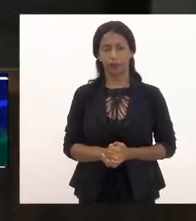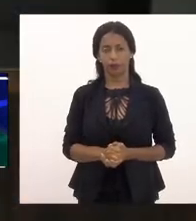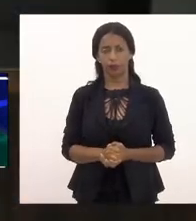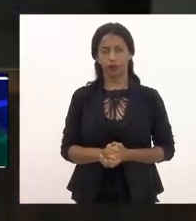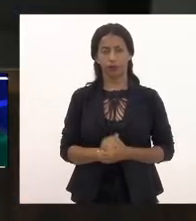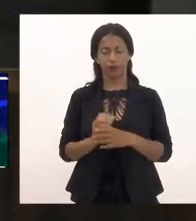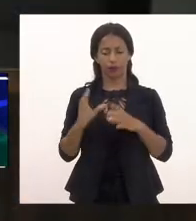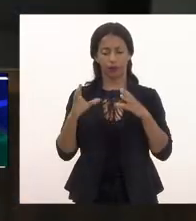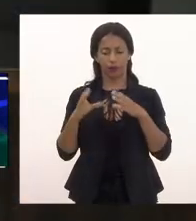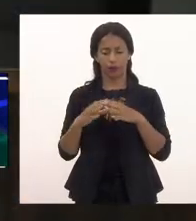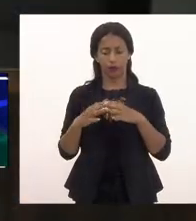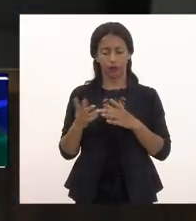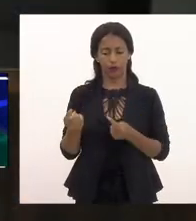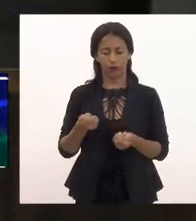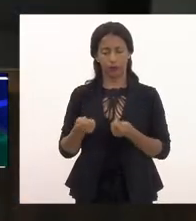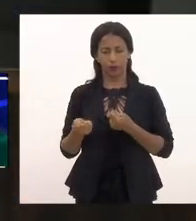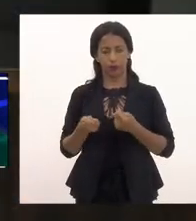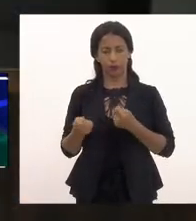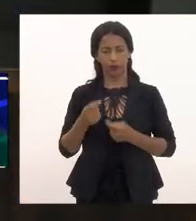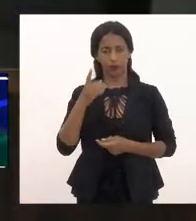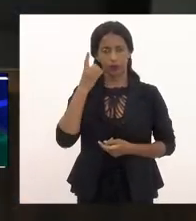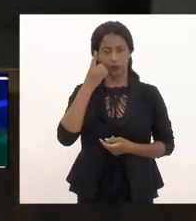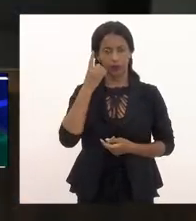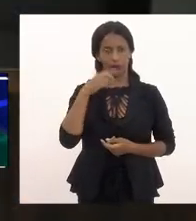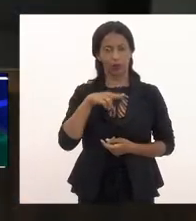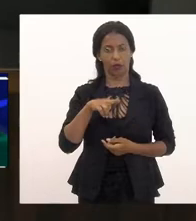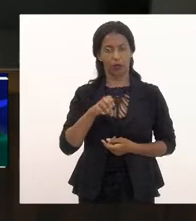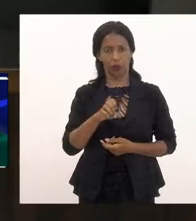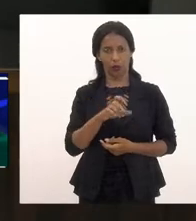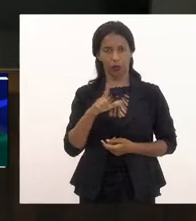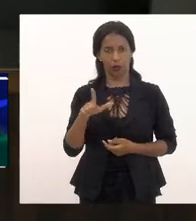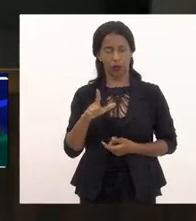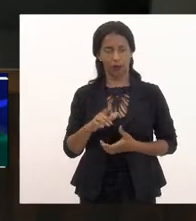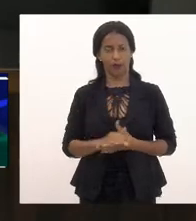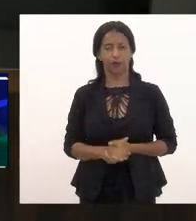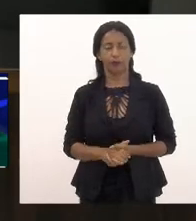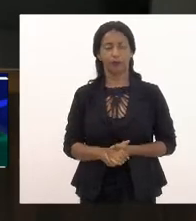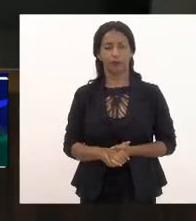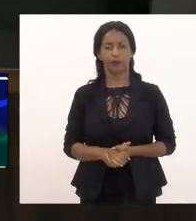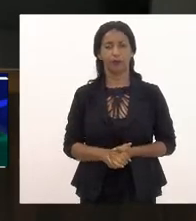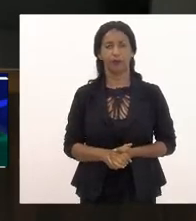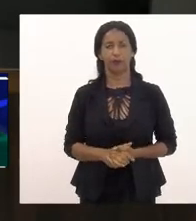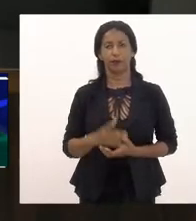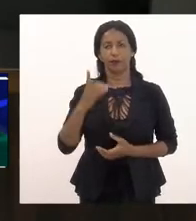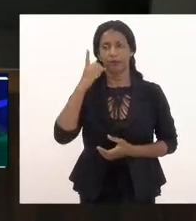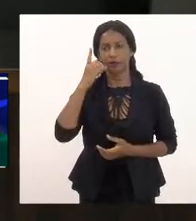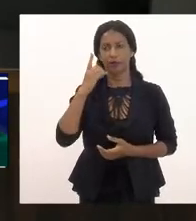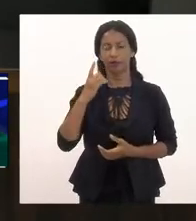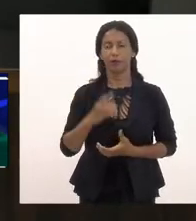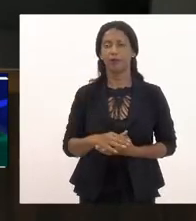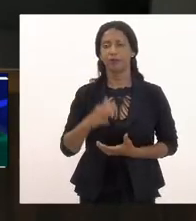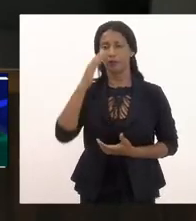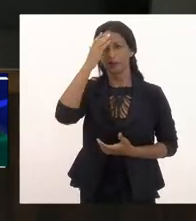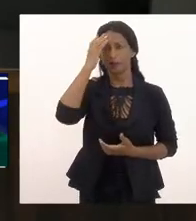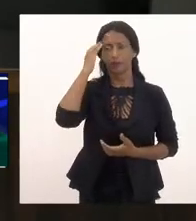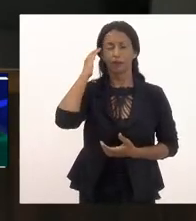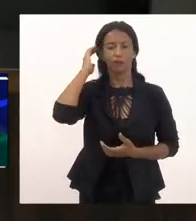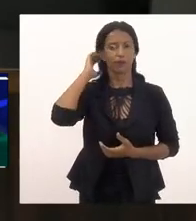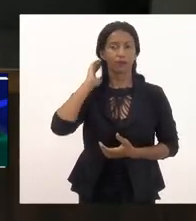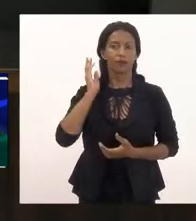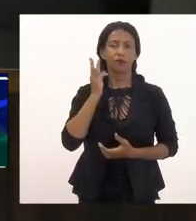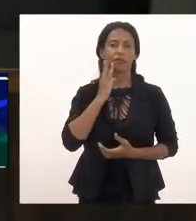Pela Comissão de Economia, deputado Noel de Carvalho. Deputado Noel de Carvalho. Deputado Valdé